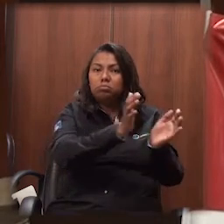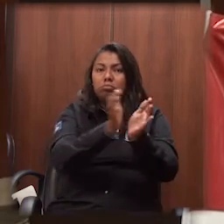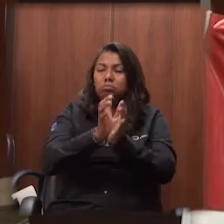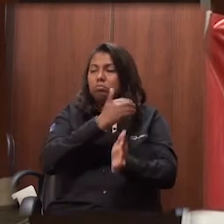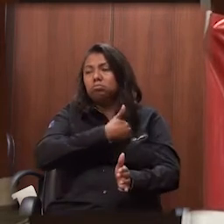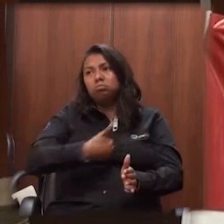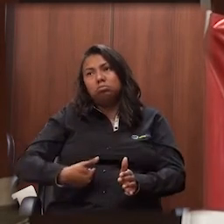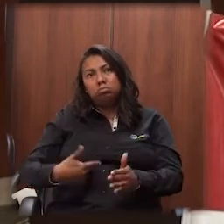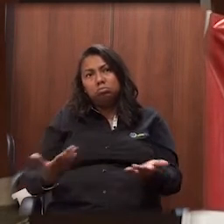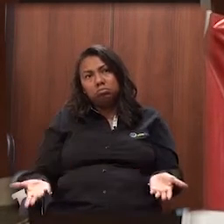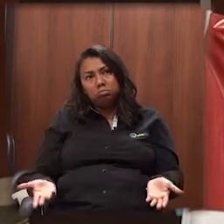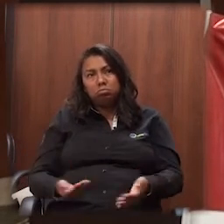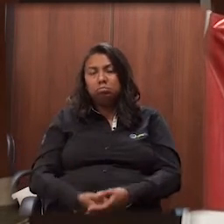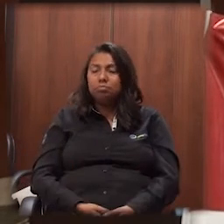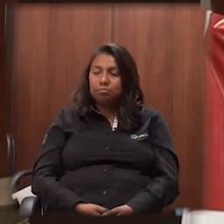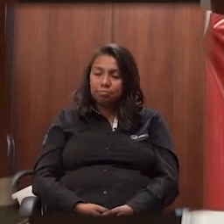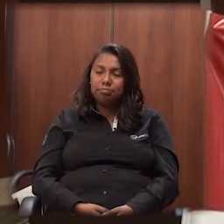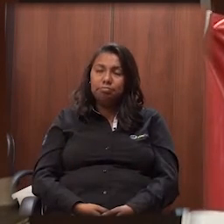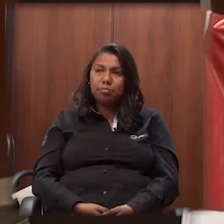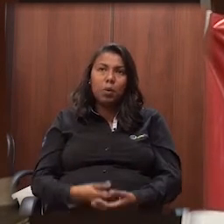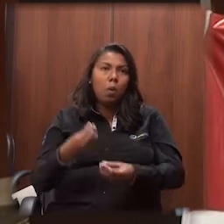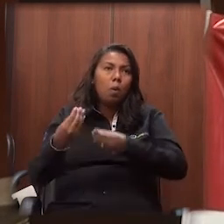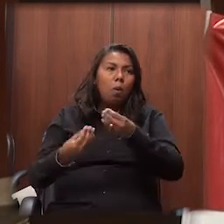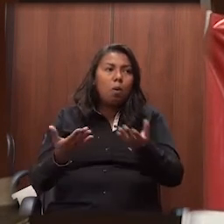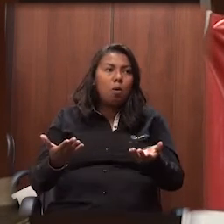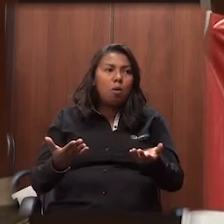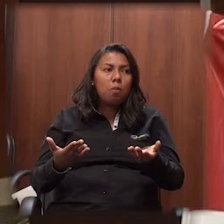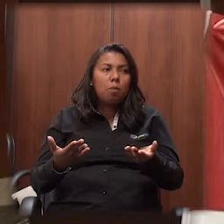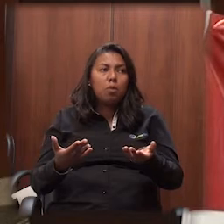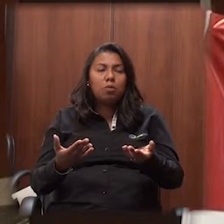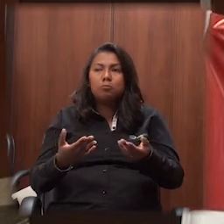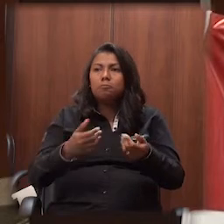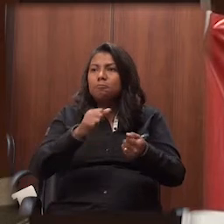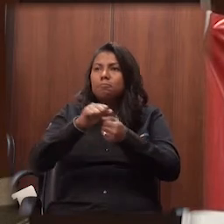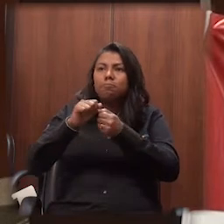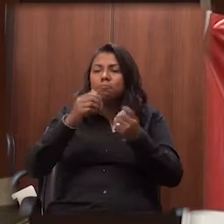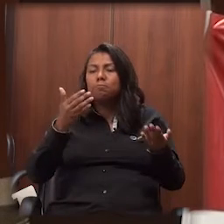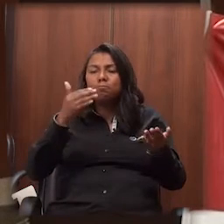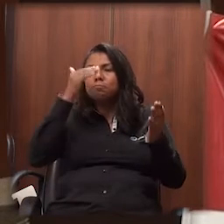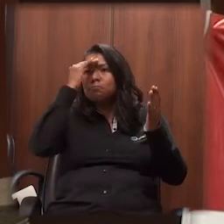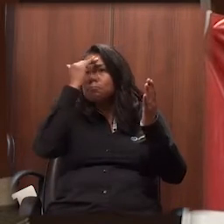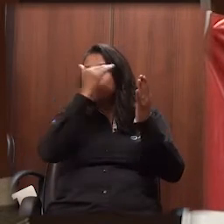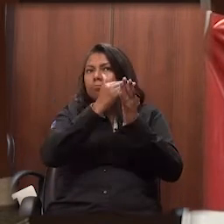jeito que nos apontou esses dados, e aí como que nós vamos continuar perseguindo, né?